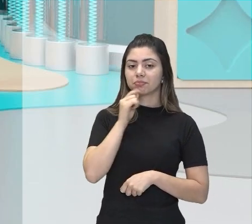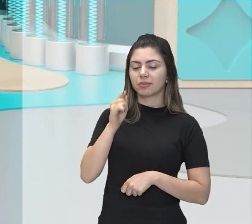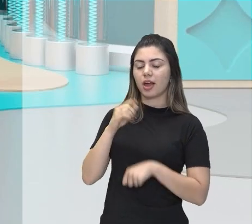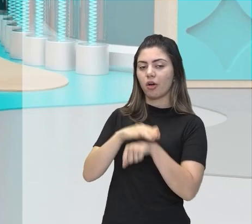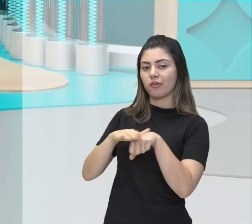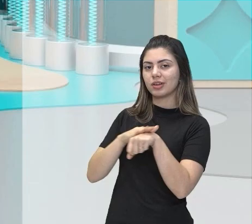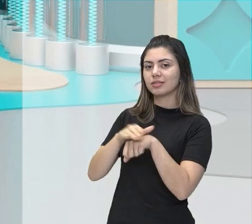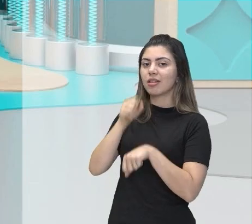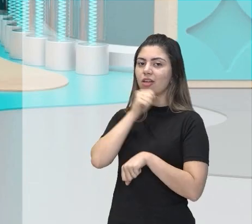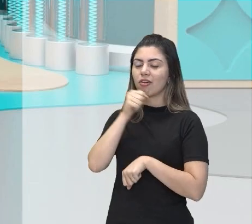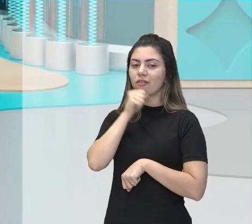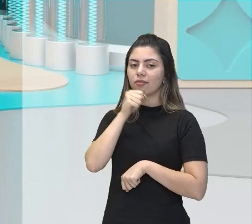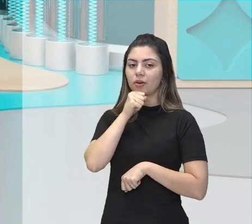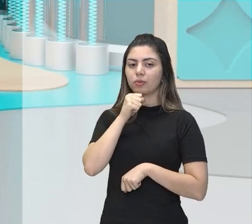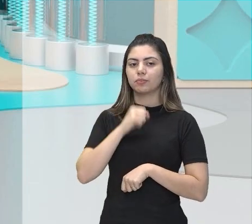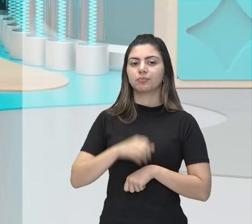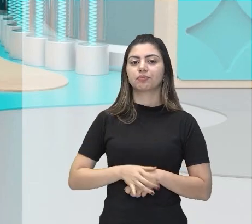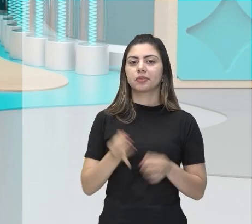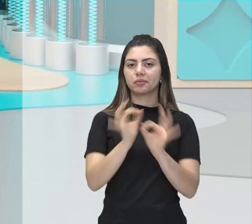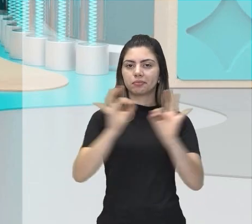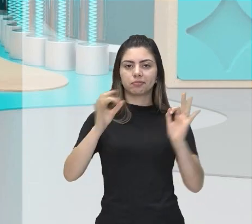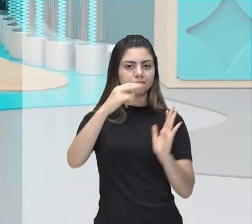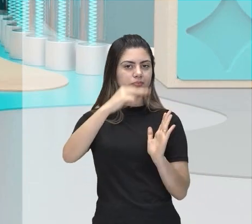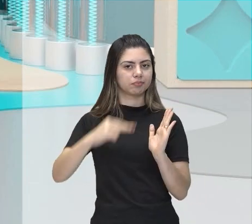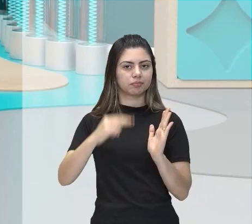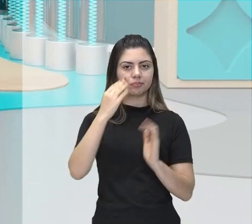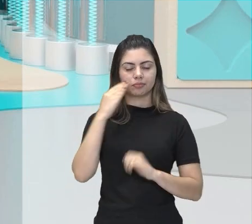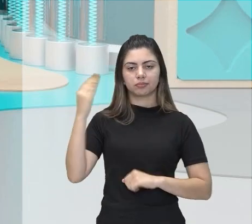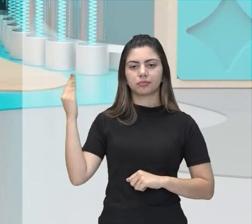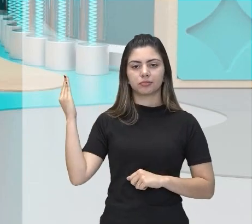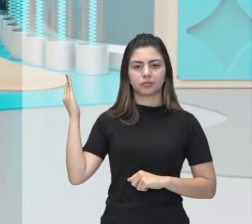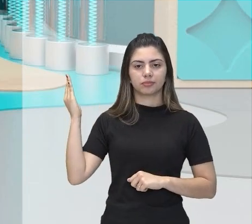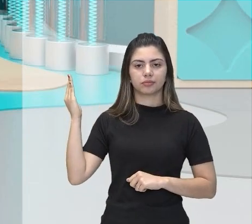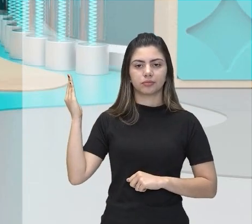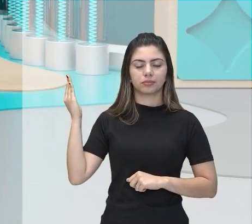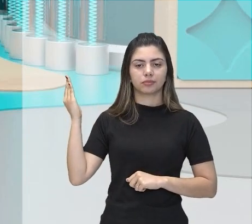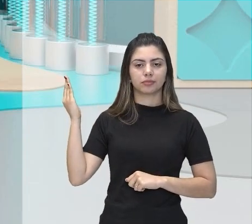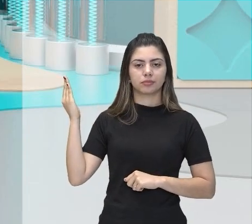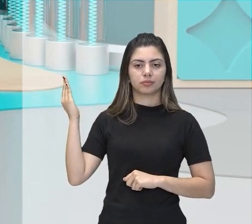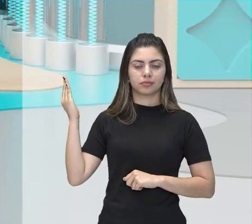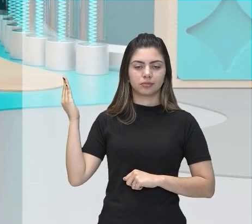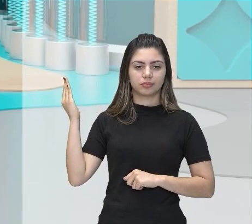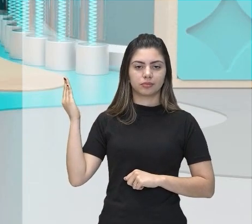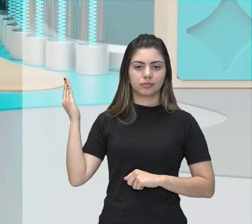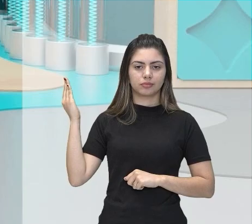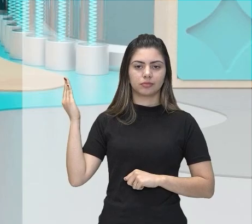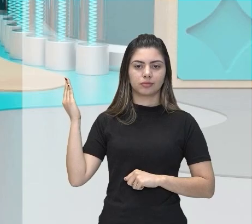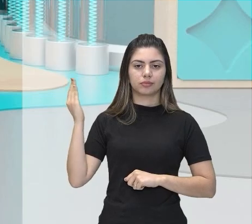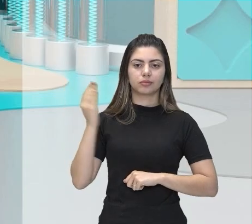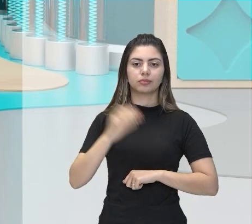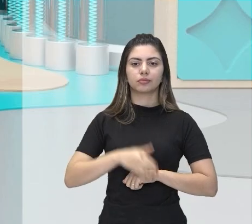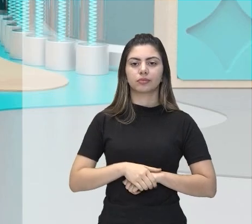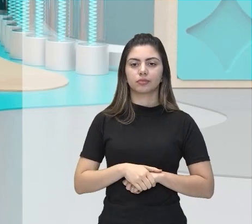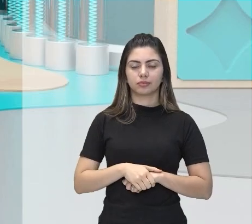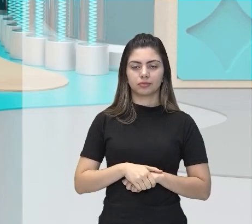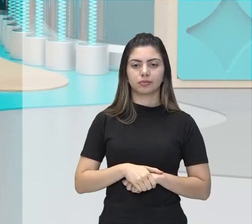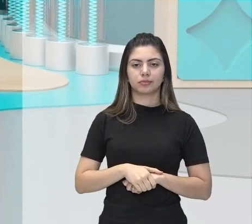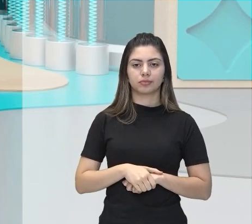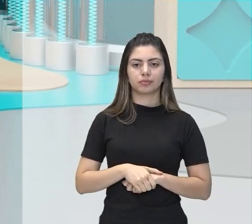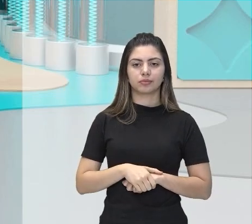dizendo assim, I will visit you in the holidays. I will visit you in the